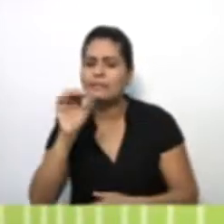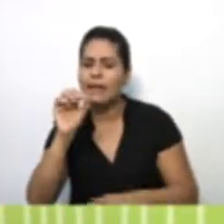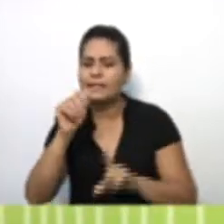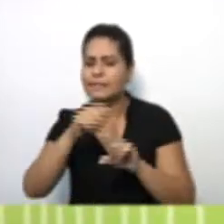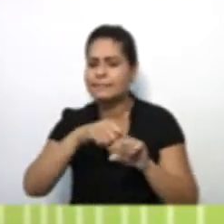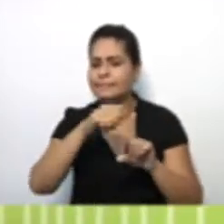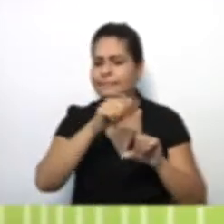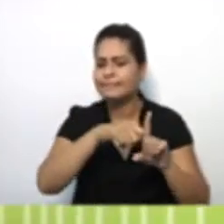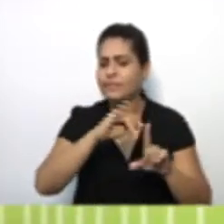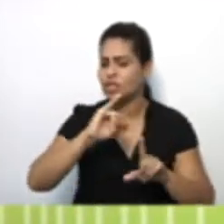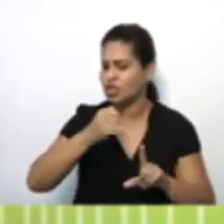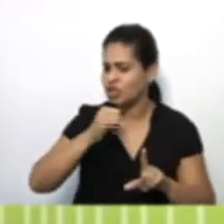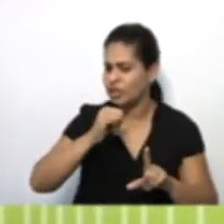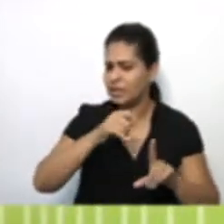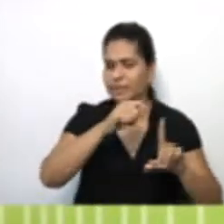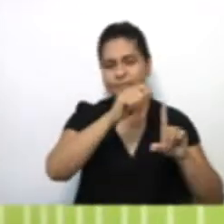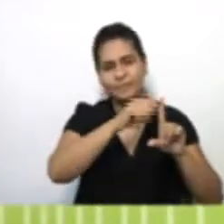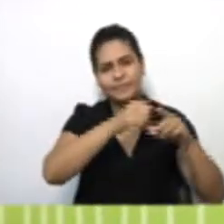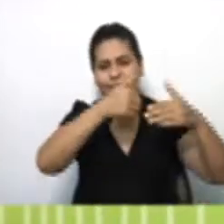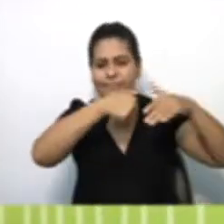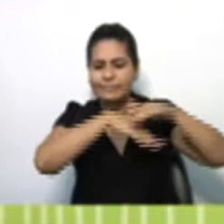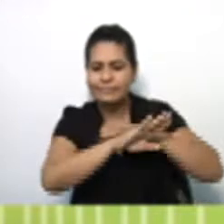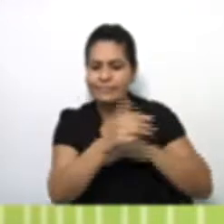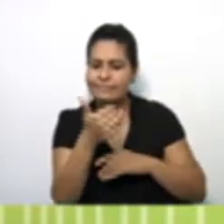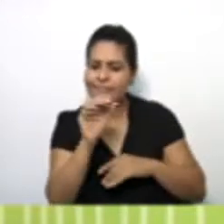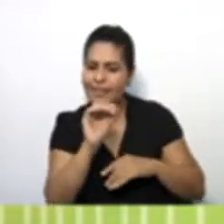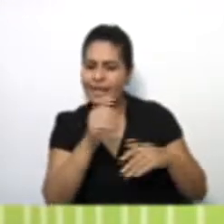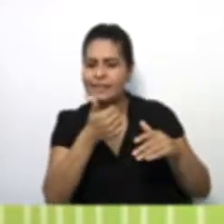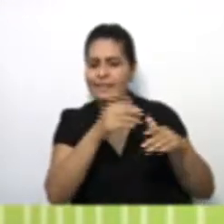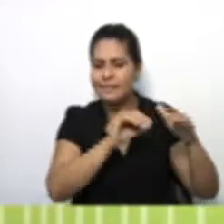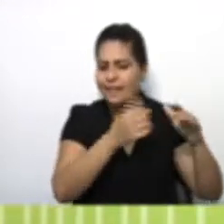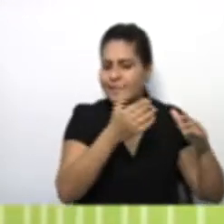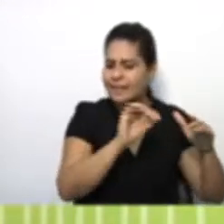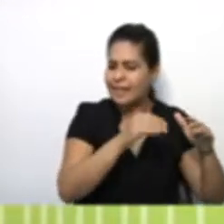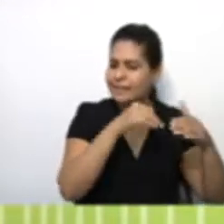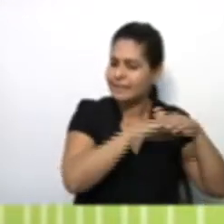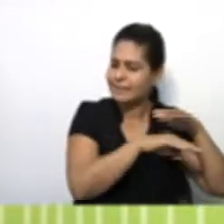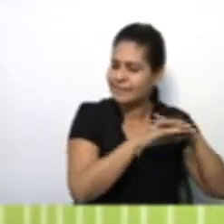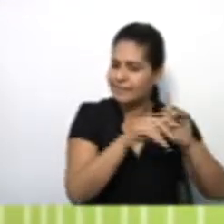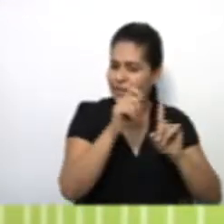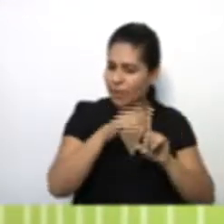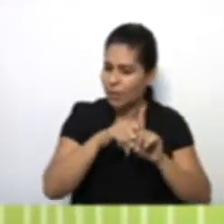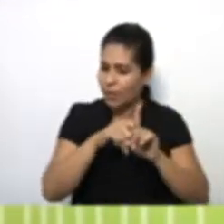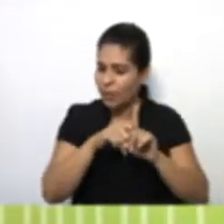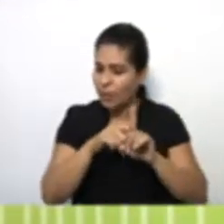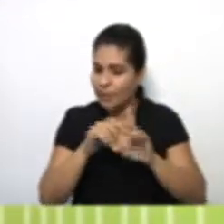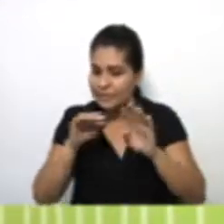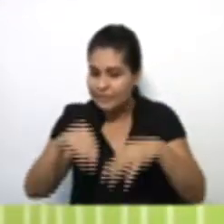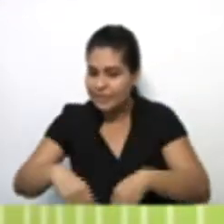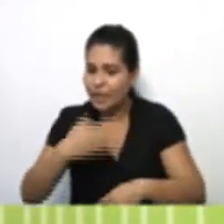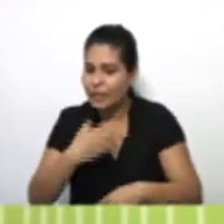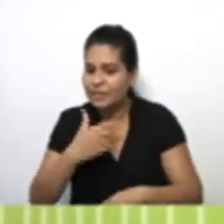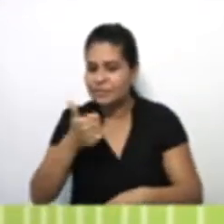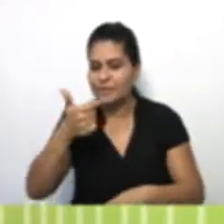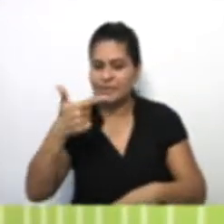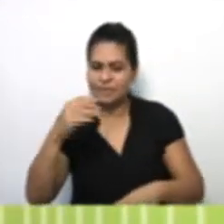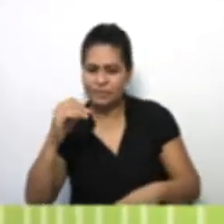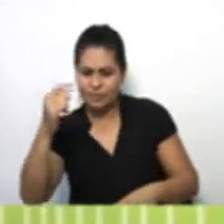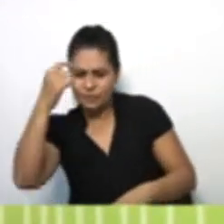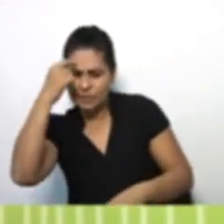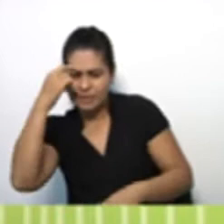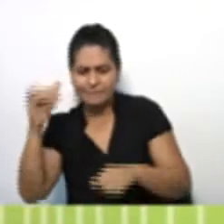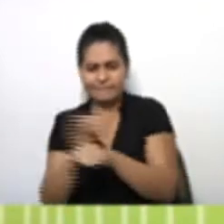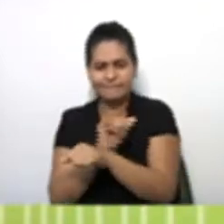mês, para dar R$120 no final do ano. E aí chega no final do ano, você compra a camisa. Isso é o quê? A evolução do pensamento lá,